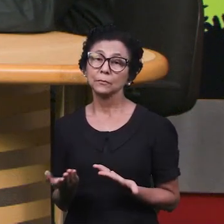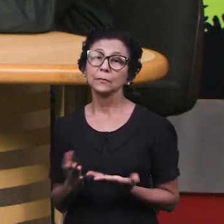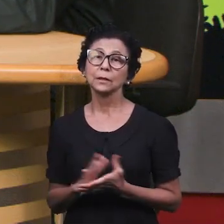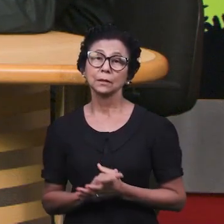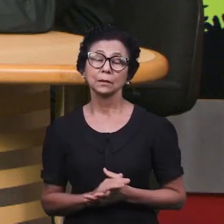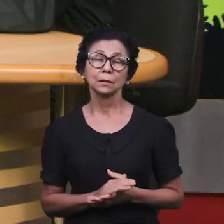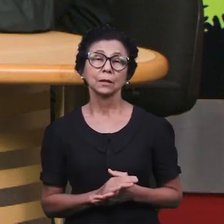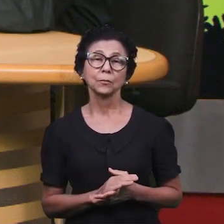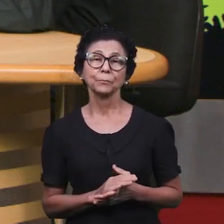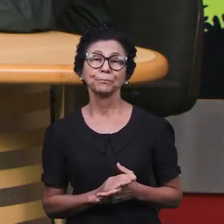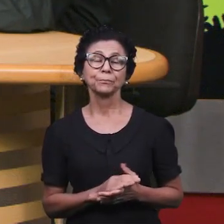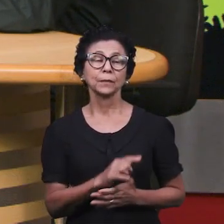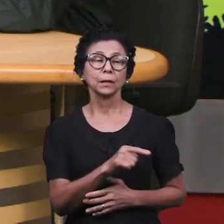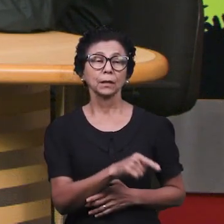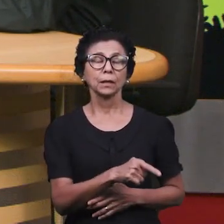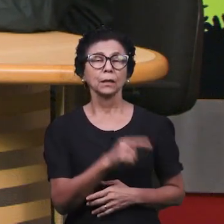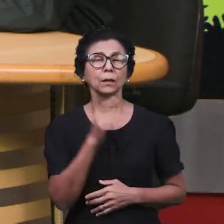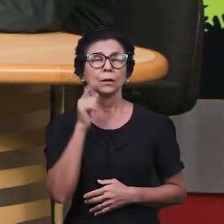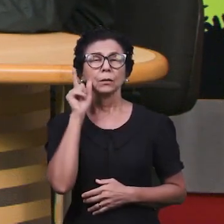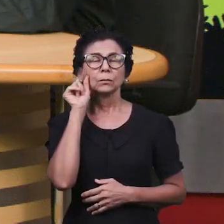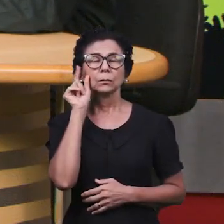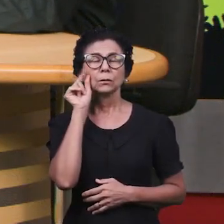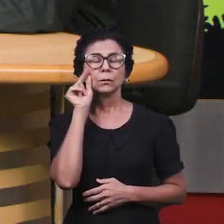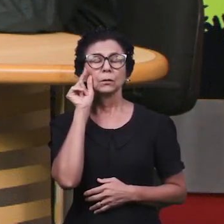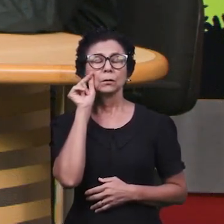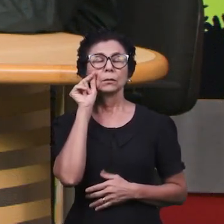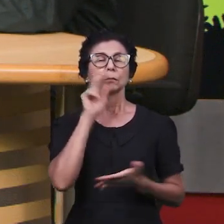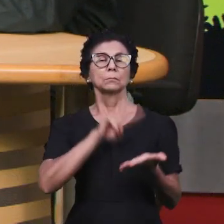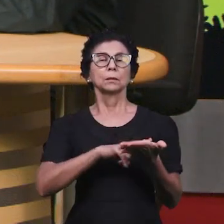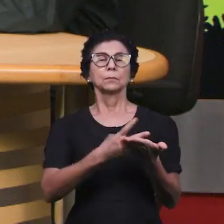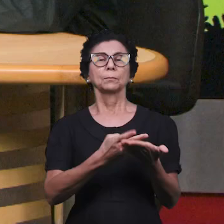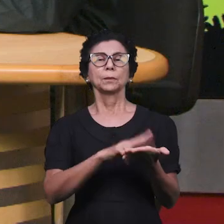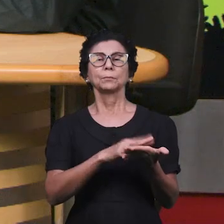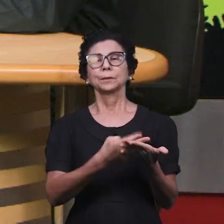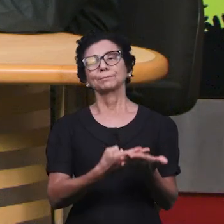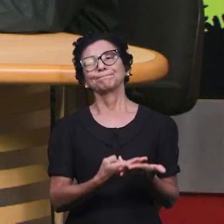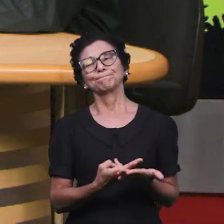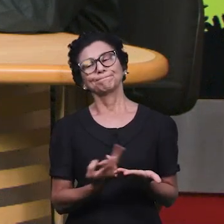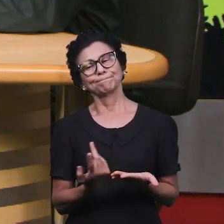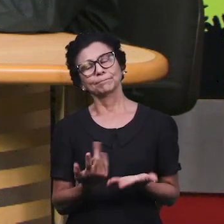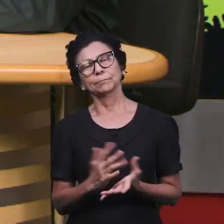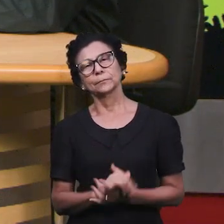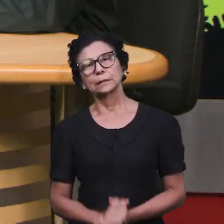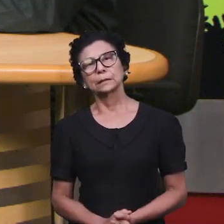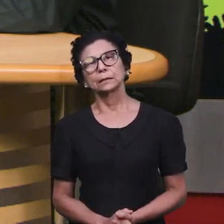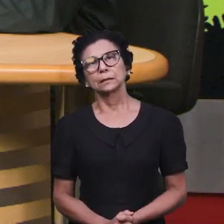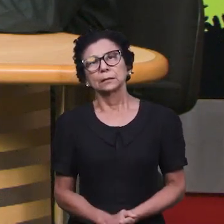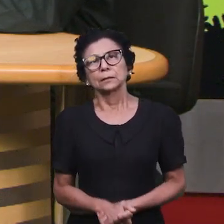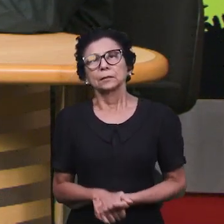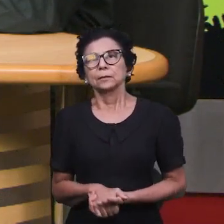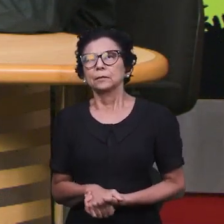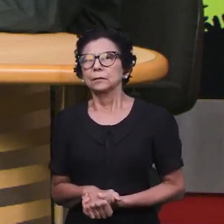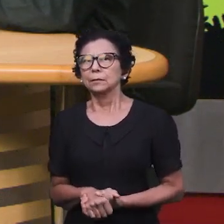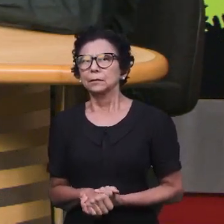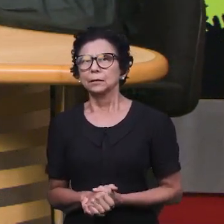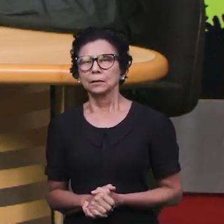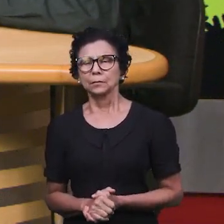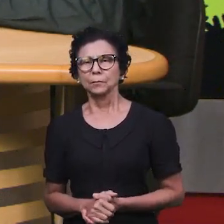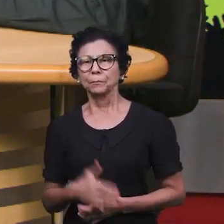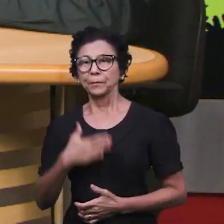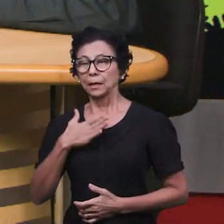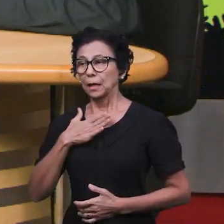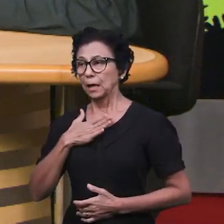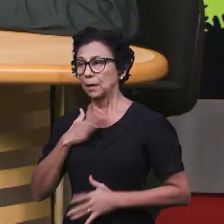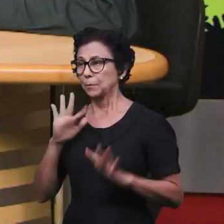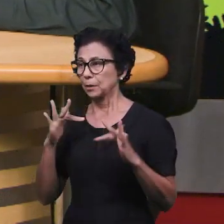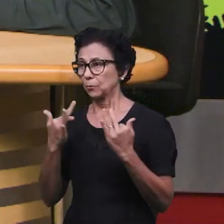né, o período que leva ao sono seja também um pouco mais saudável, né, mais agradável. Né? É bom criar uma rotina. Eu vou falar da rotina